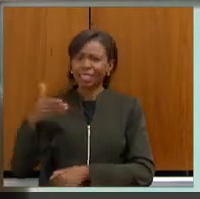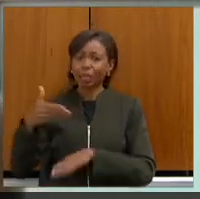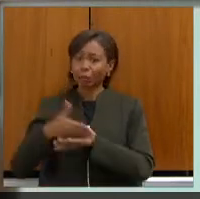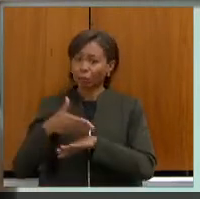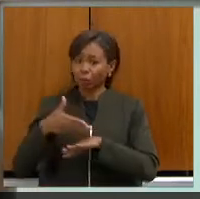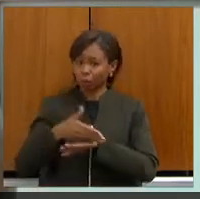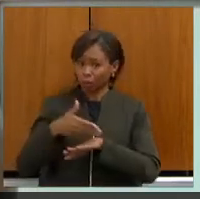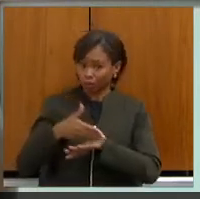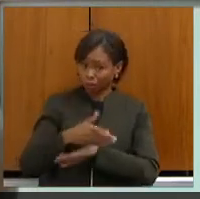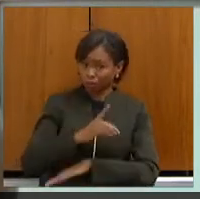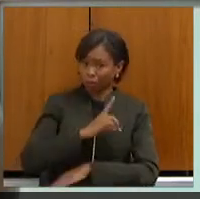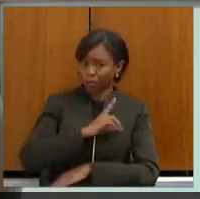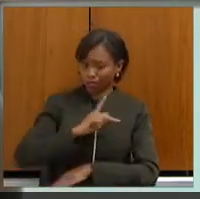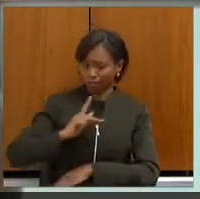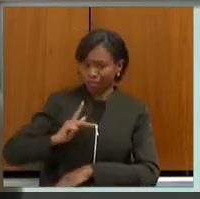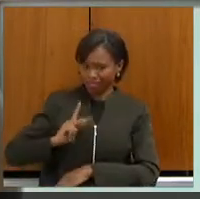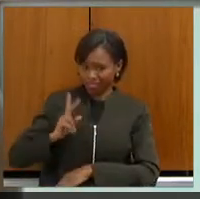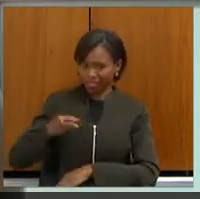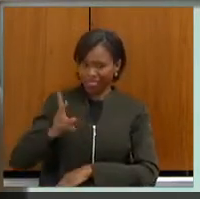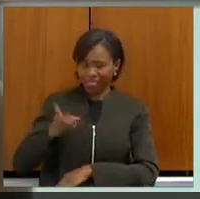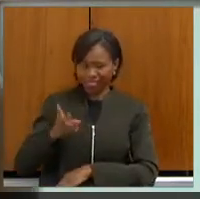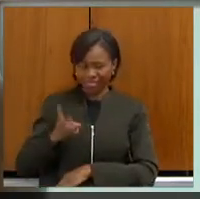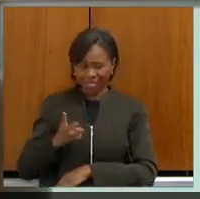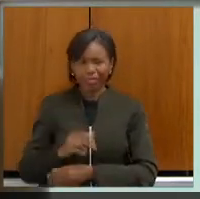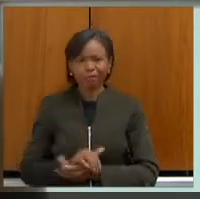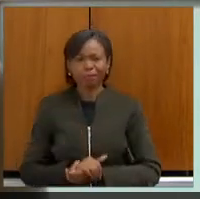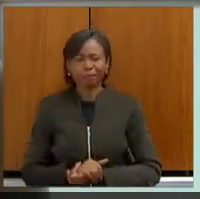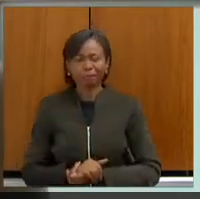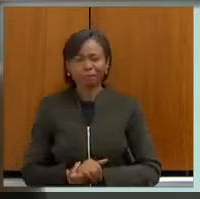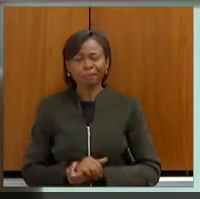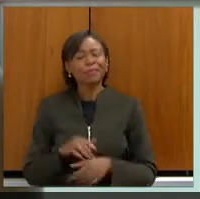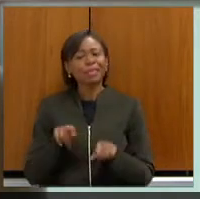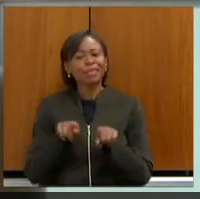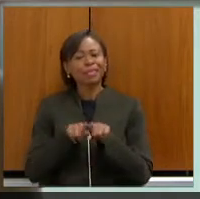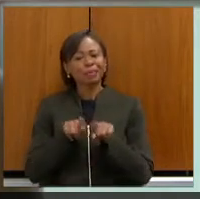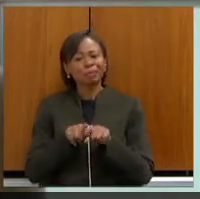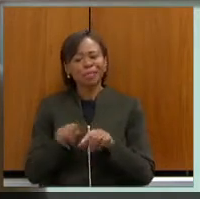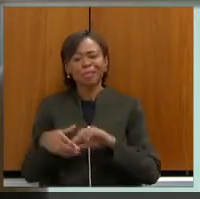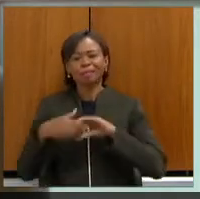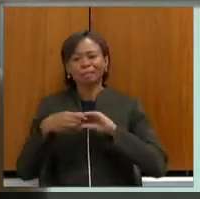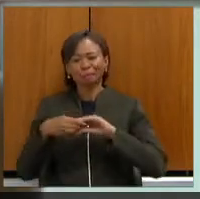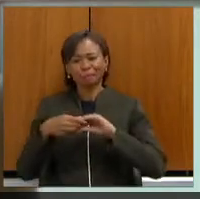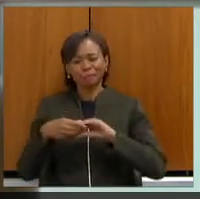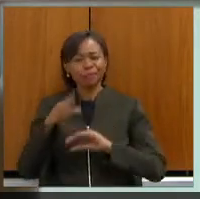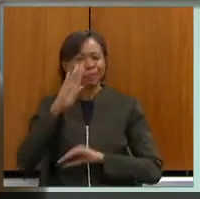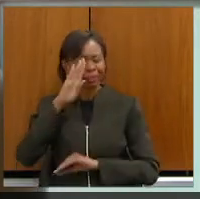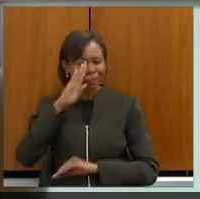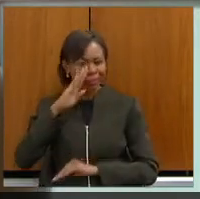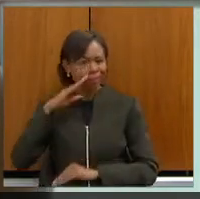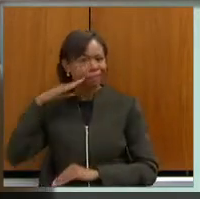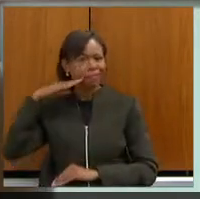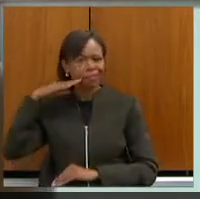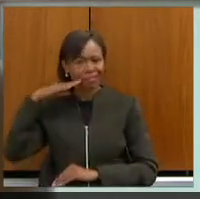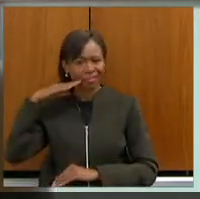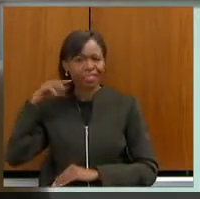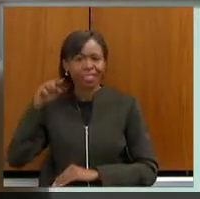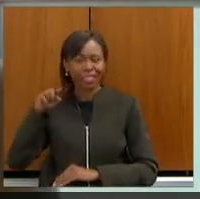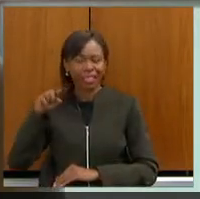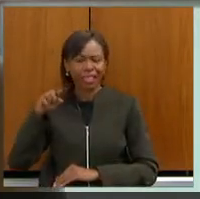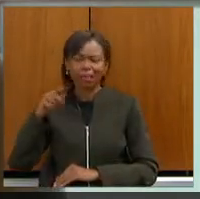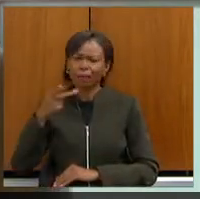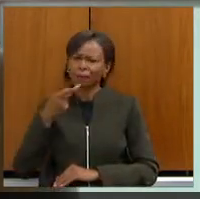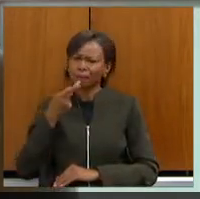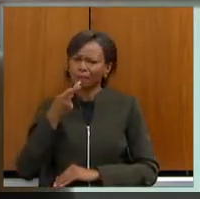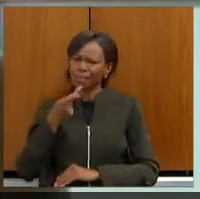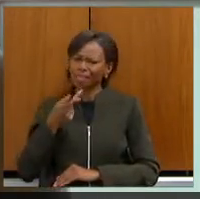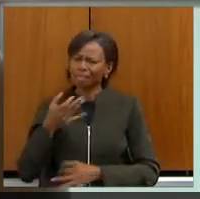defensoria pública e também a deputada Beatriz Cerqueira com a sua fala muito